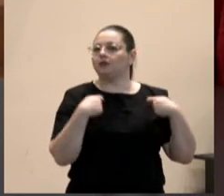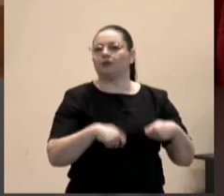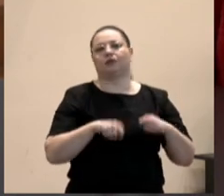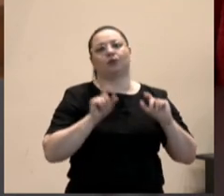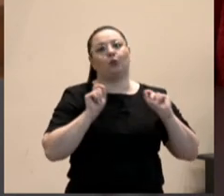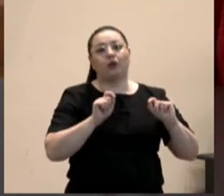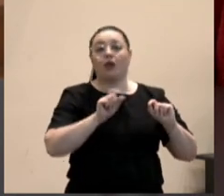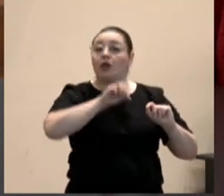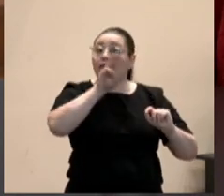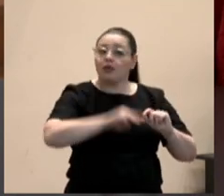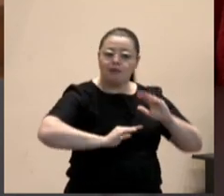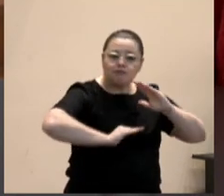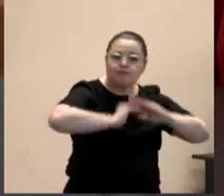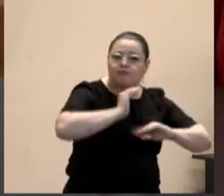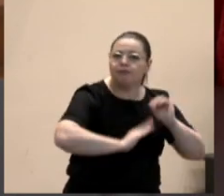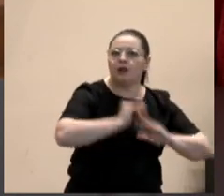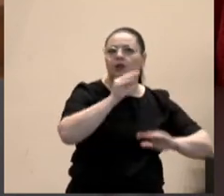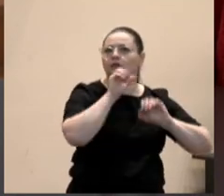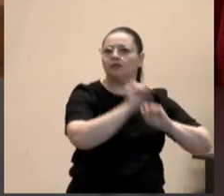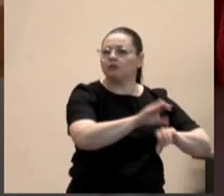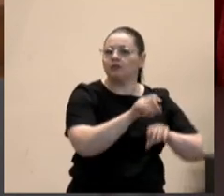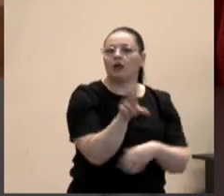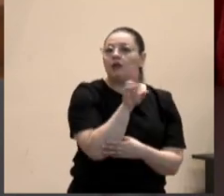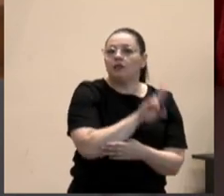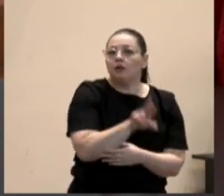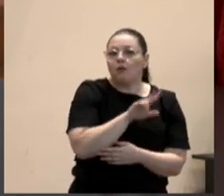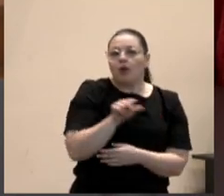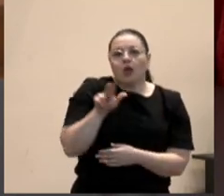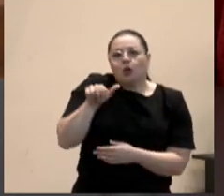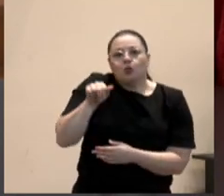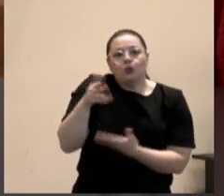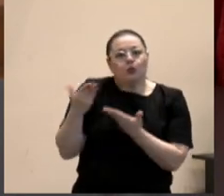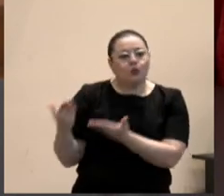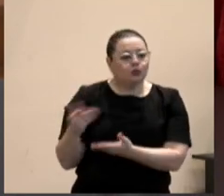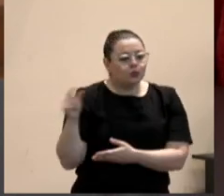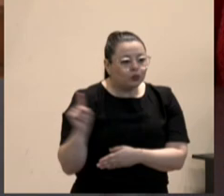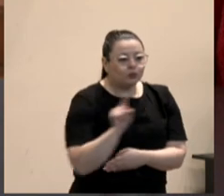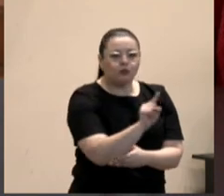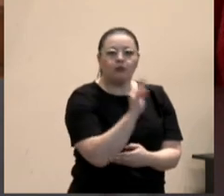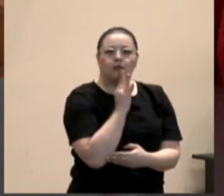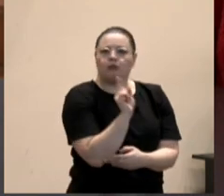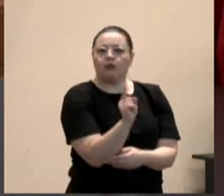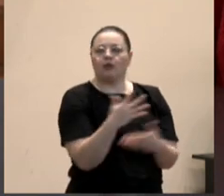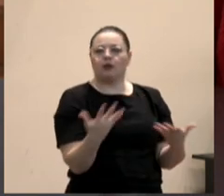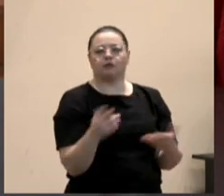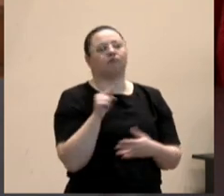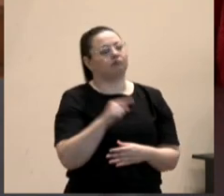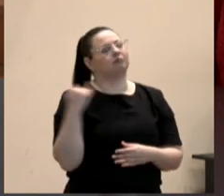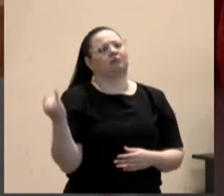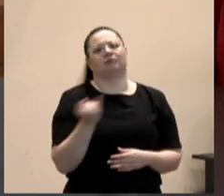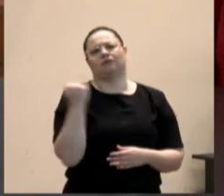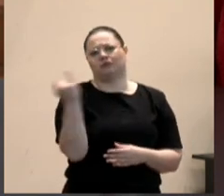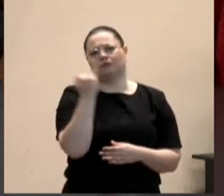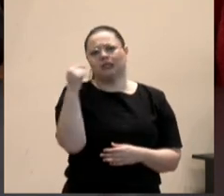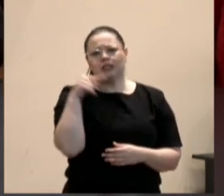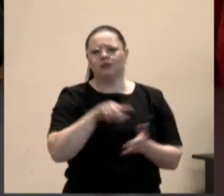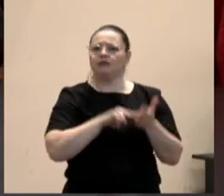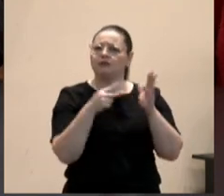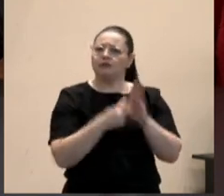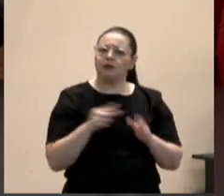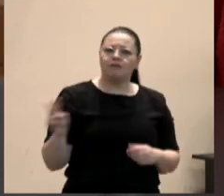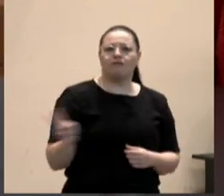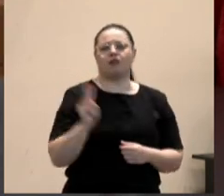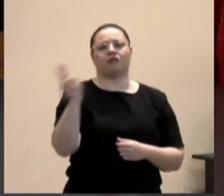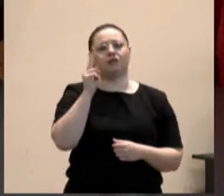quem faz educação e não para quem não conhece educação. Isso é importante. Isso é valorizar a nossa